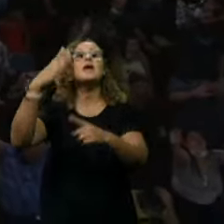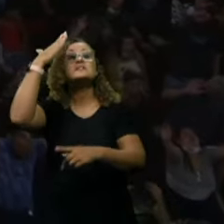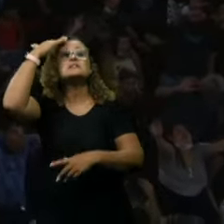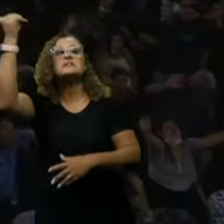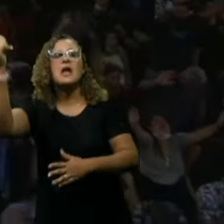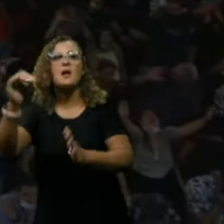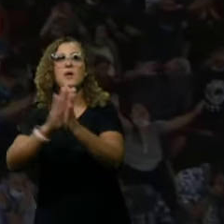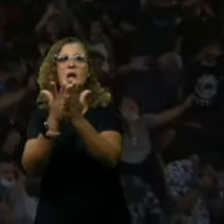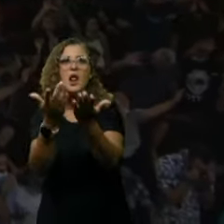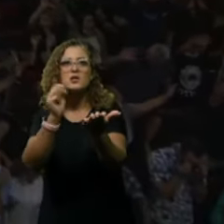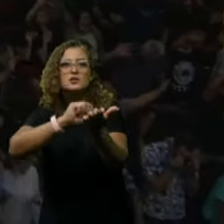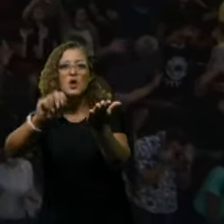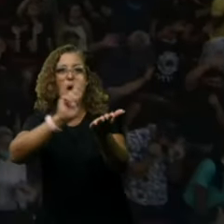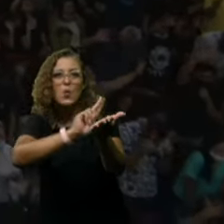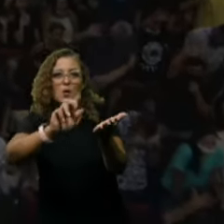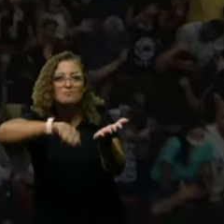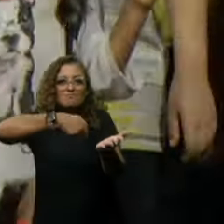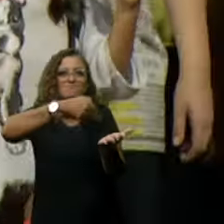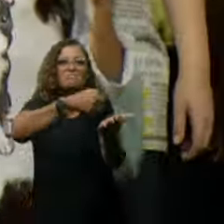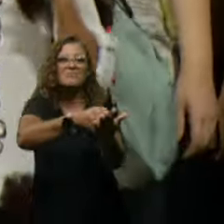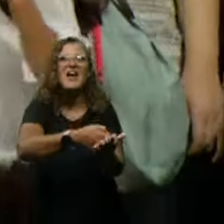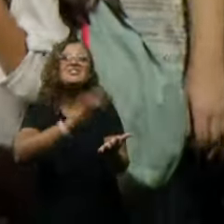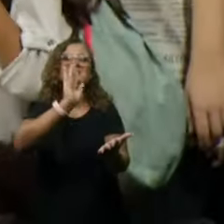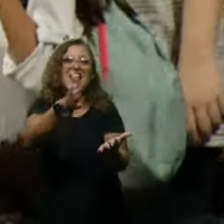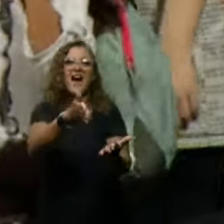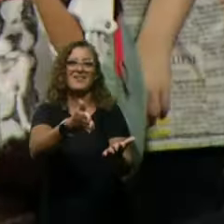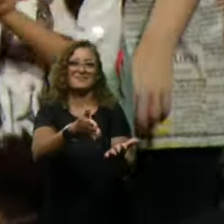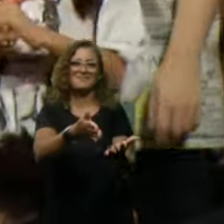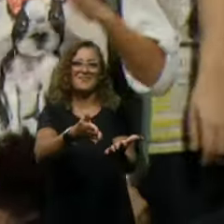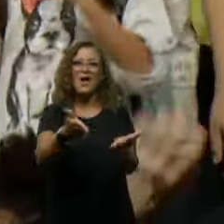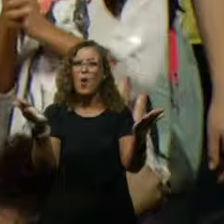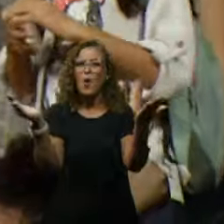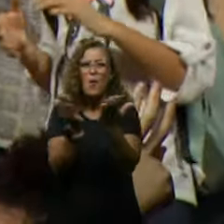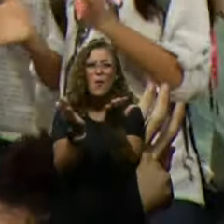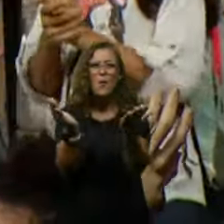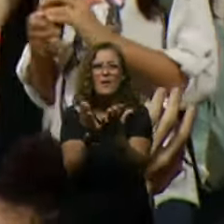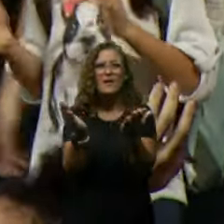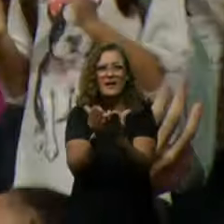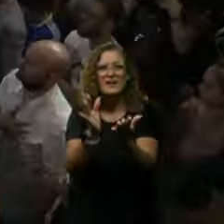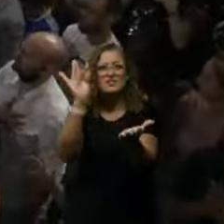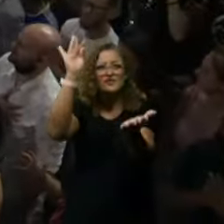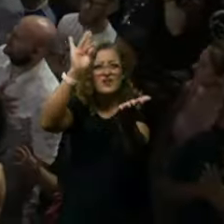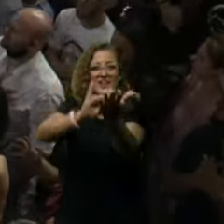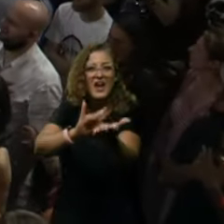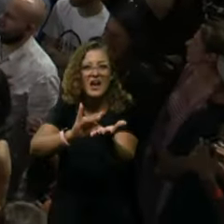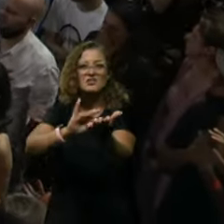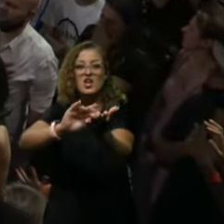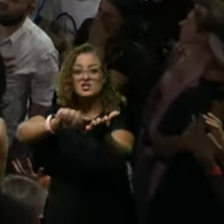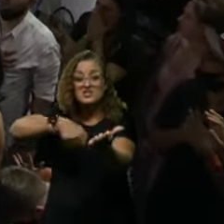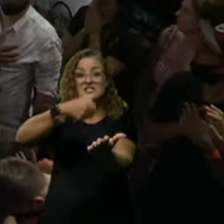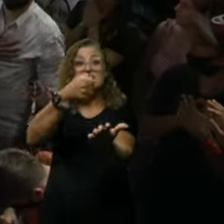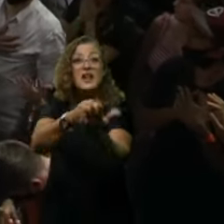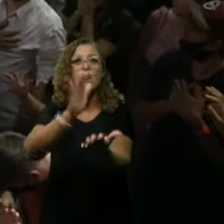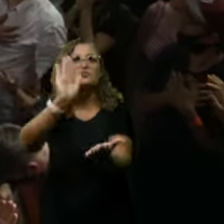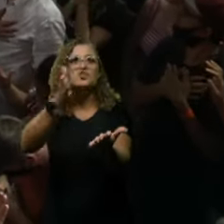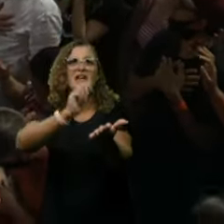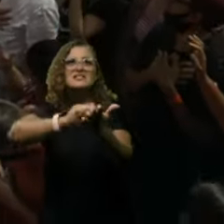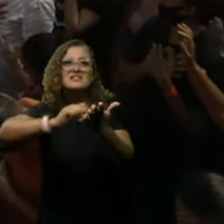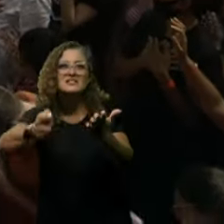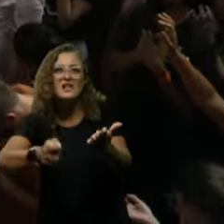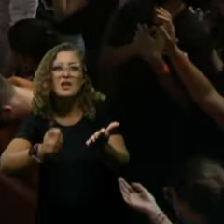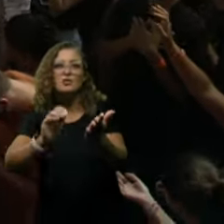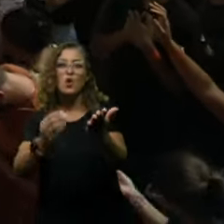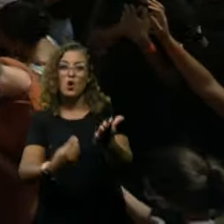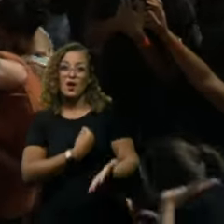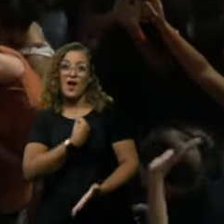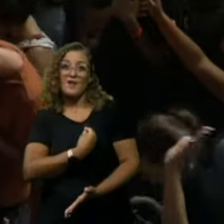no livro da vida Aonde houver um crente aqui com seu nome está escrito no livro da vida a